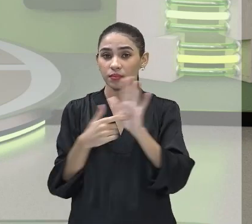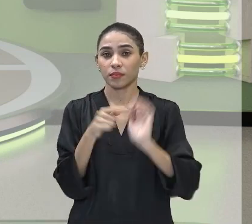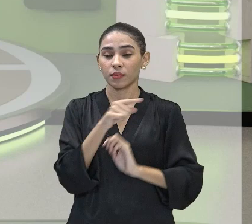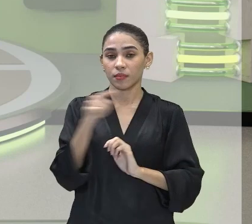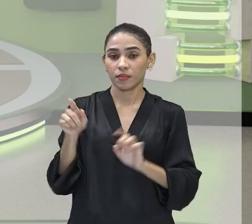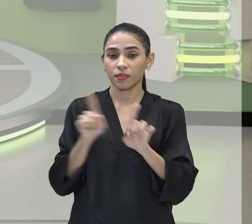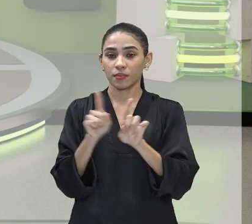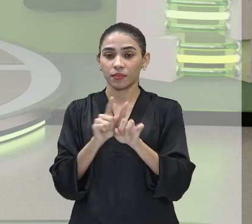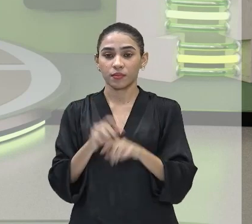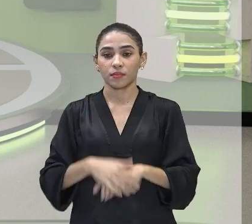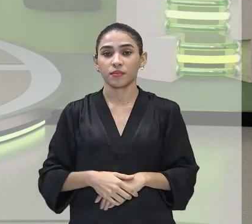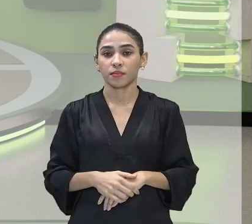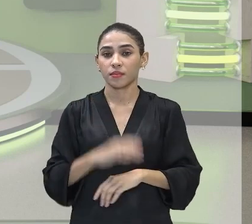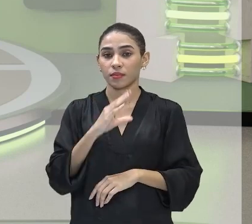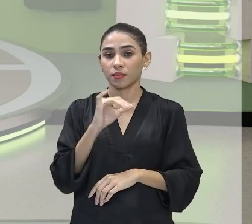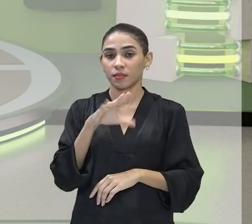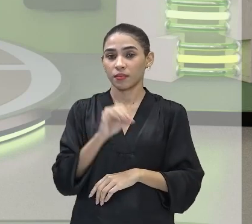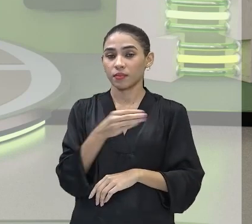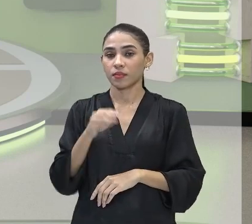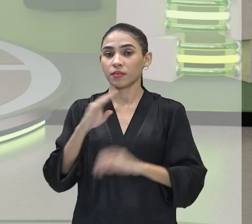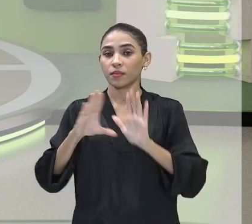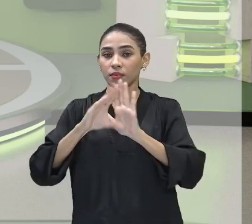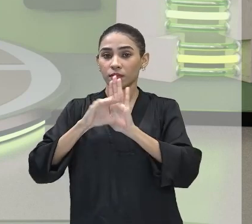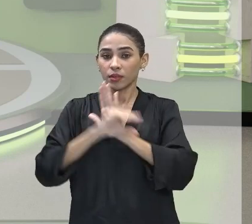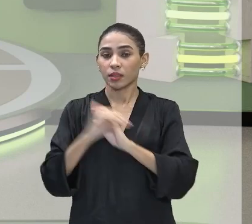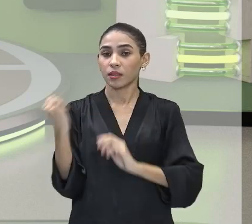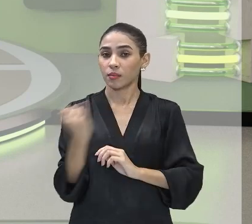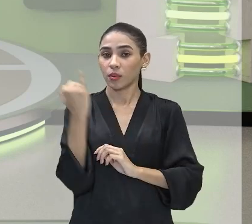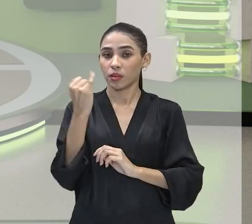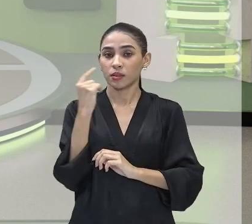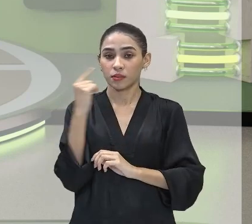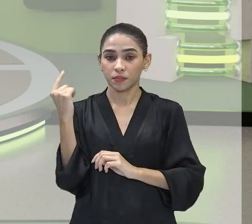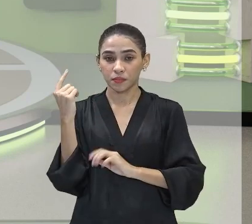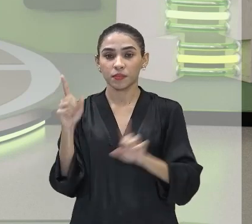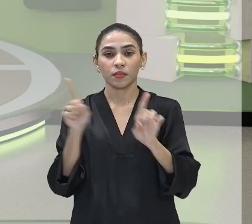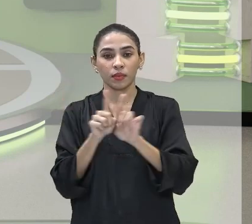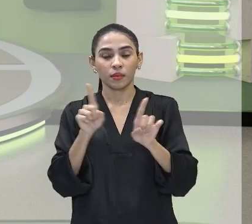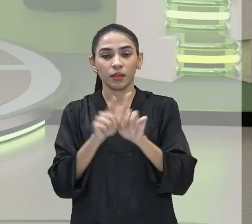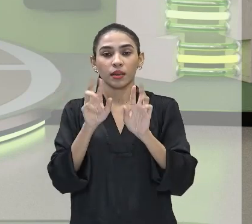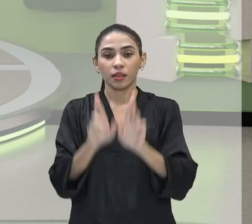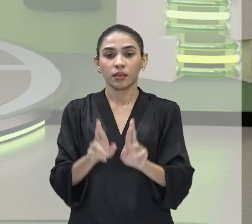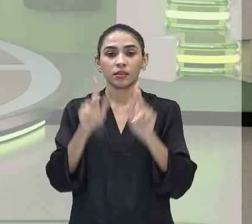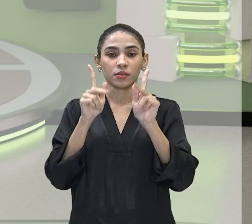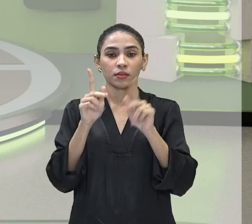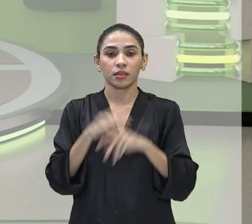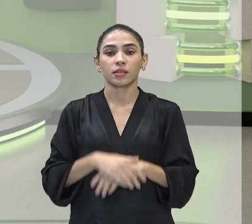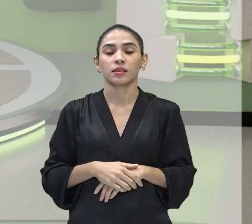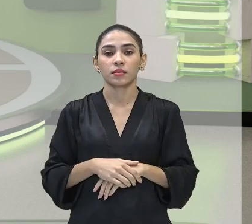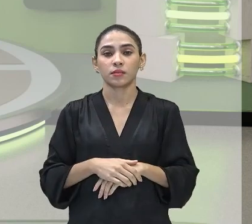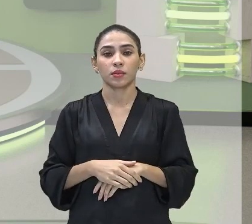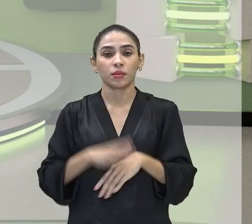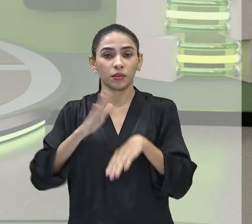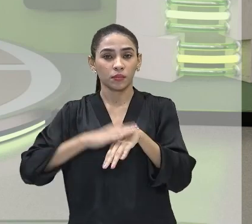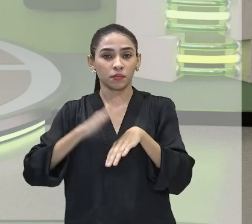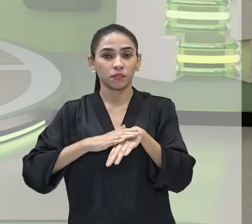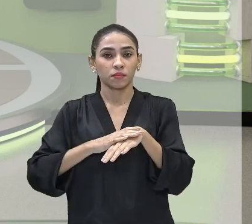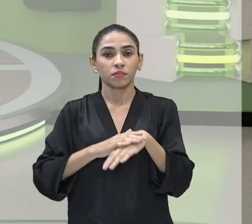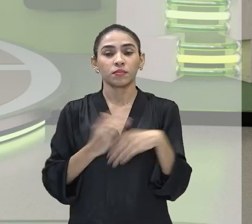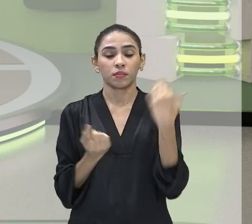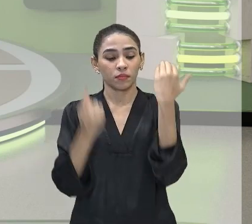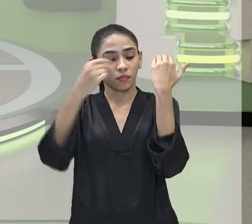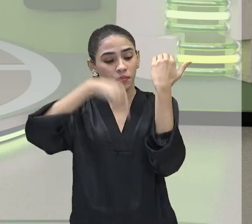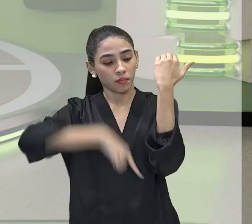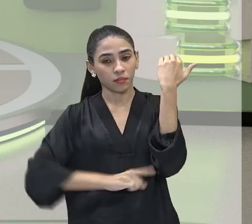também né além das cianobactérias da importância delas e também essa diferença delas realizarem o processo de